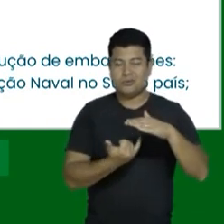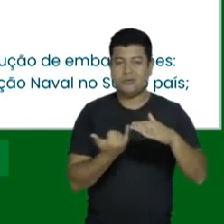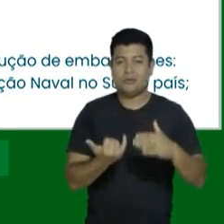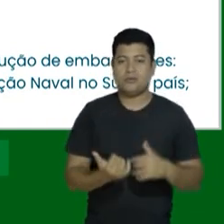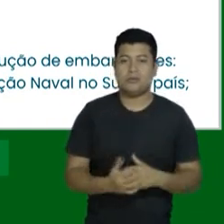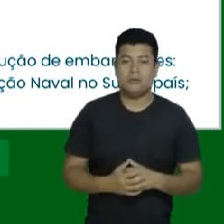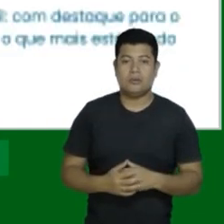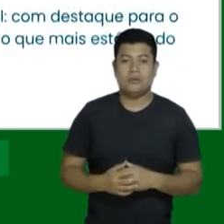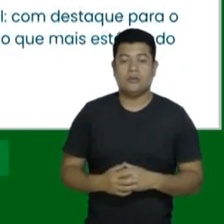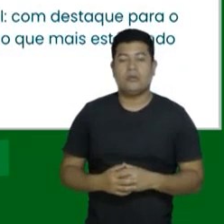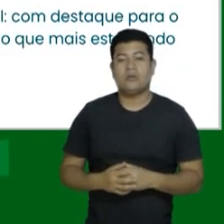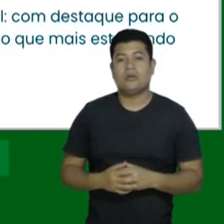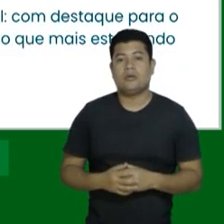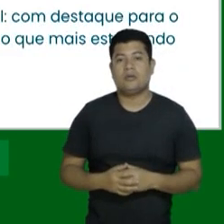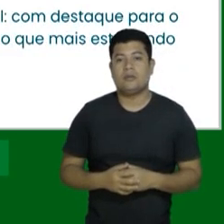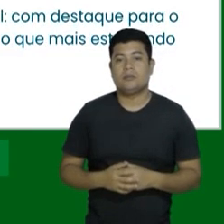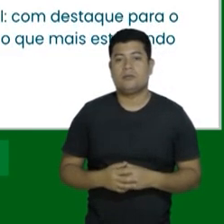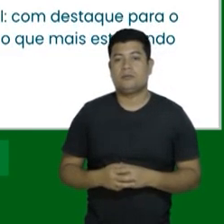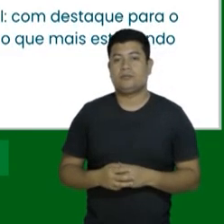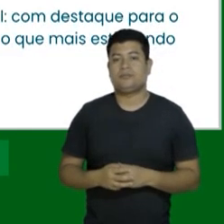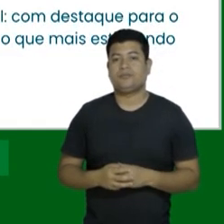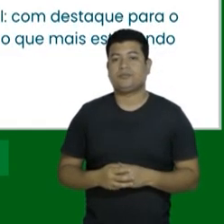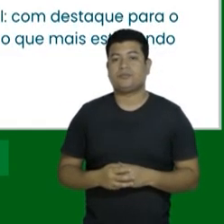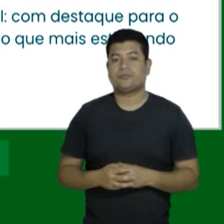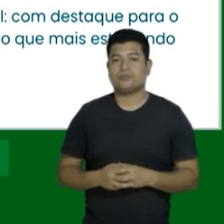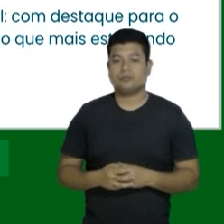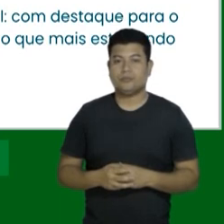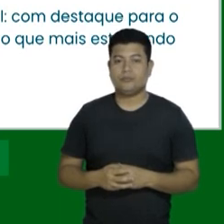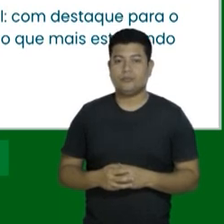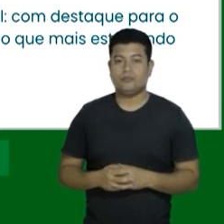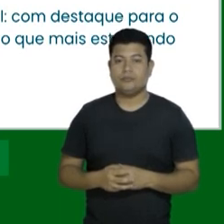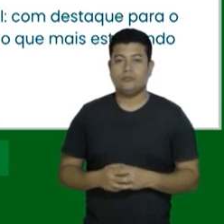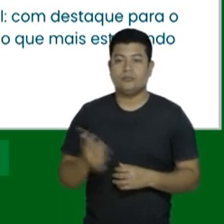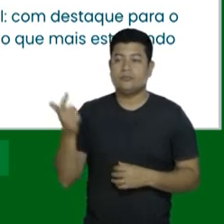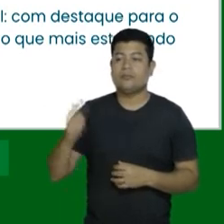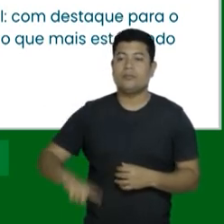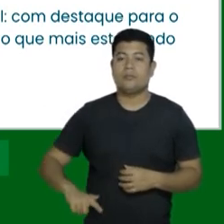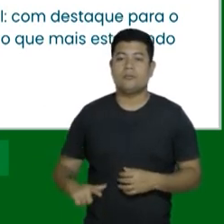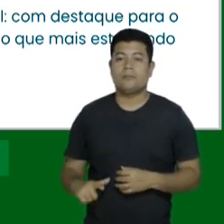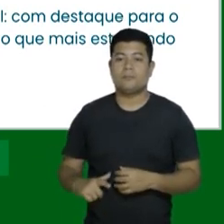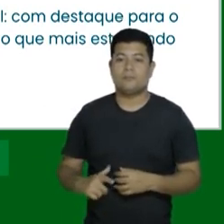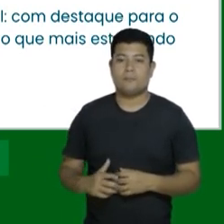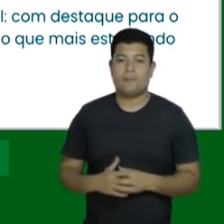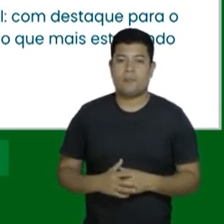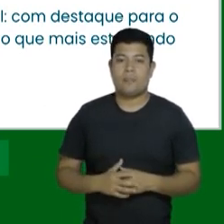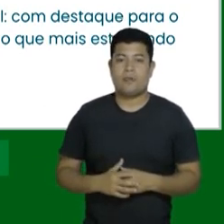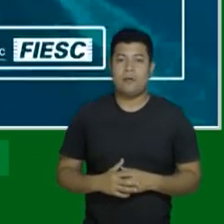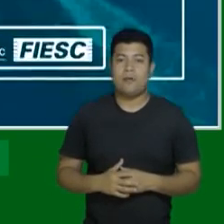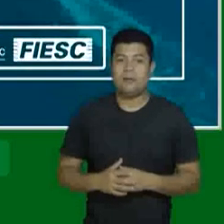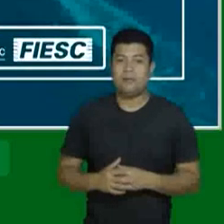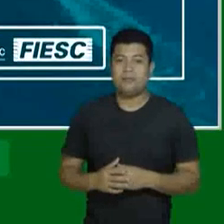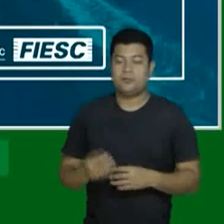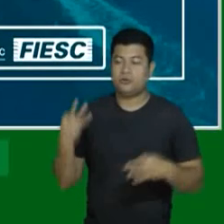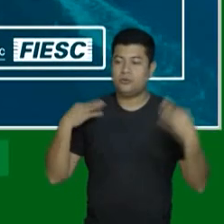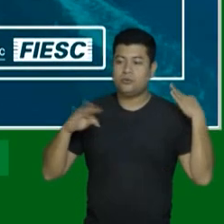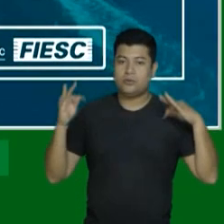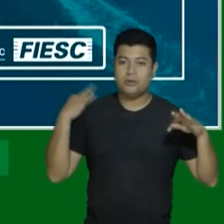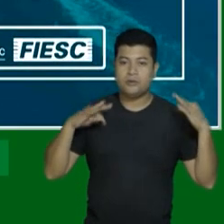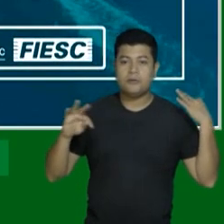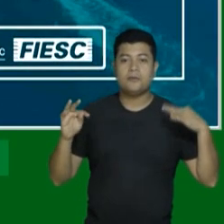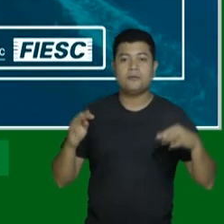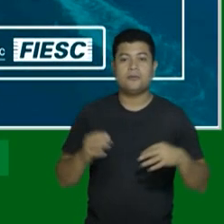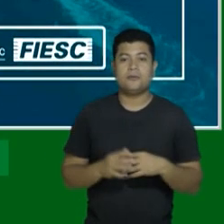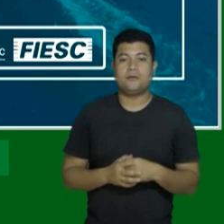respeito a estaleiros, pode passar. Questão, né, questão dos cruzeiros, pode.